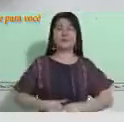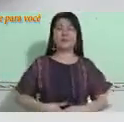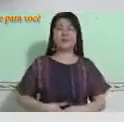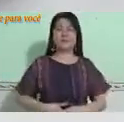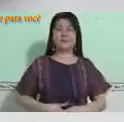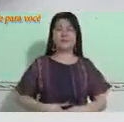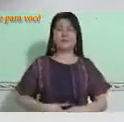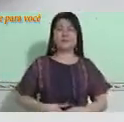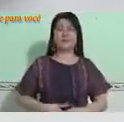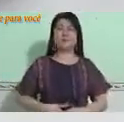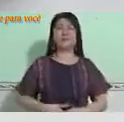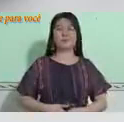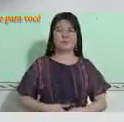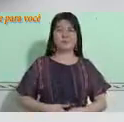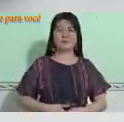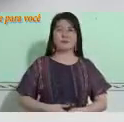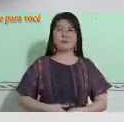alcoólicas.